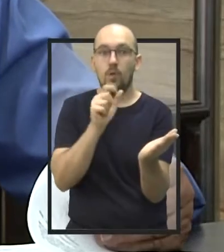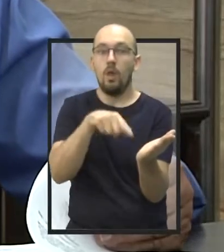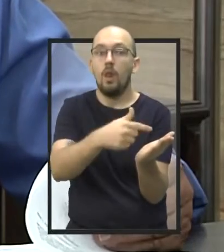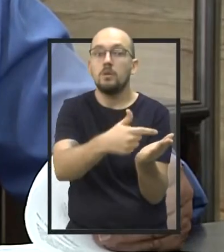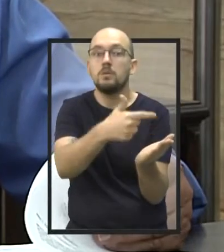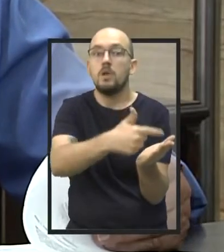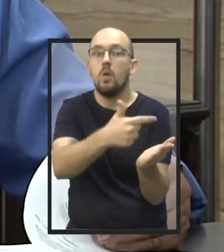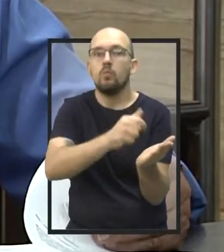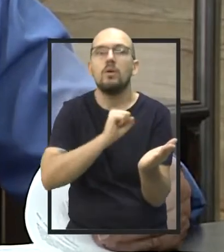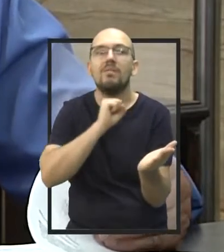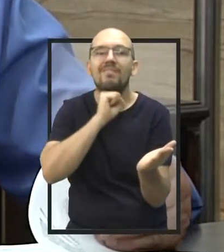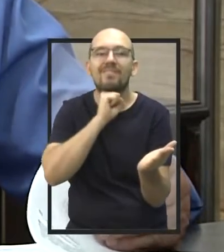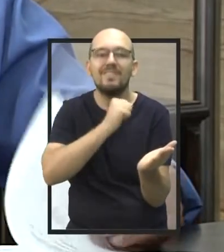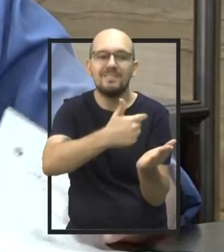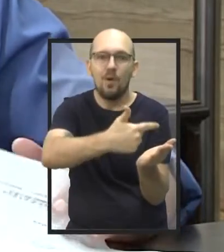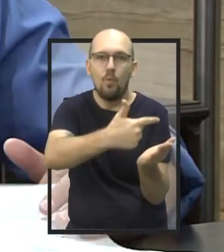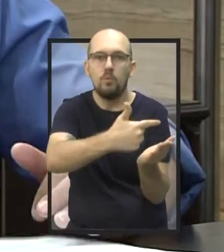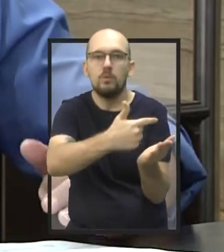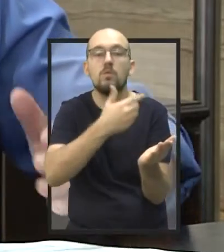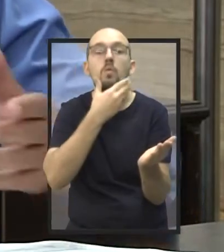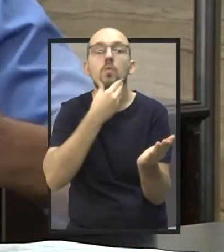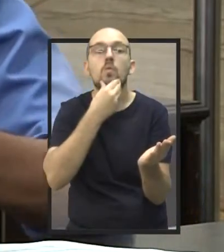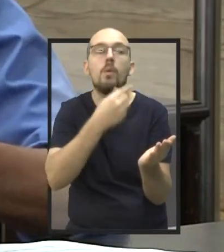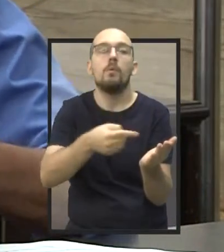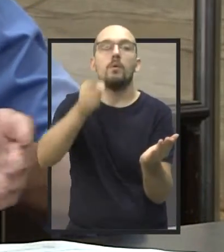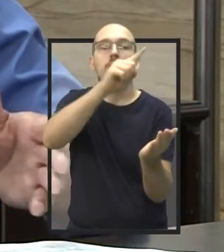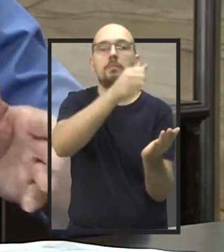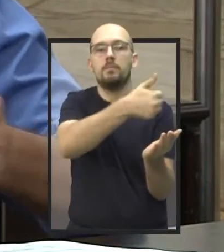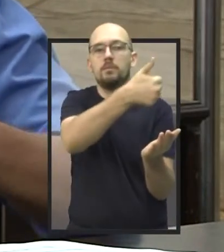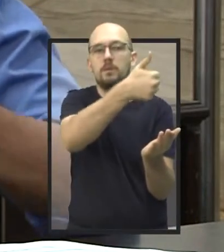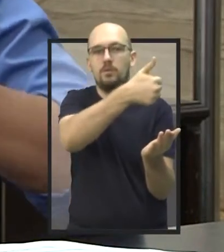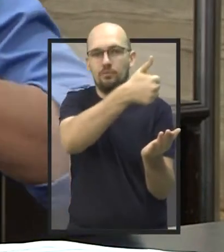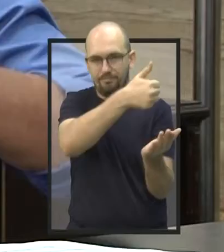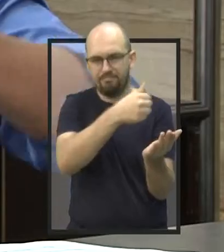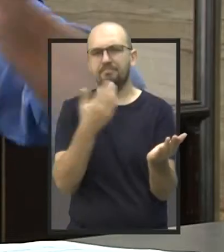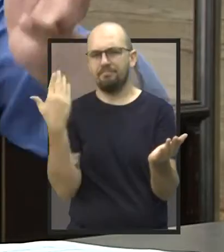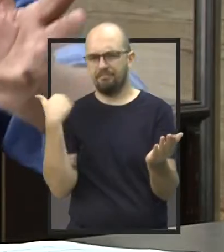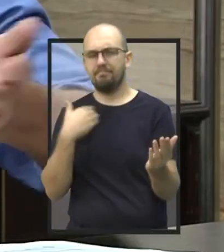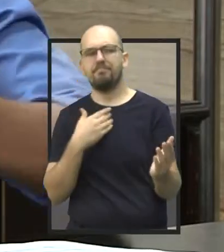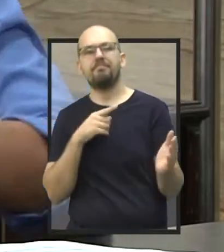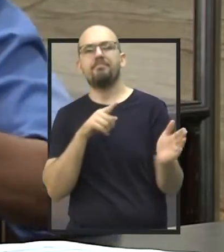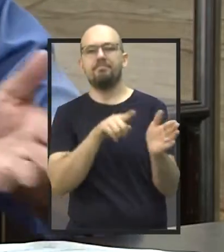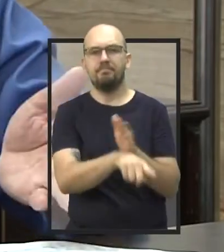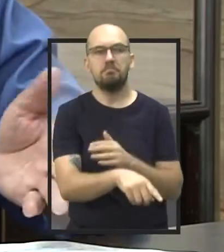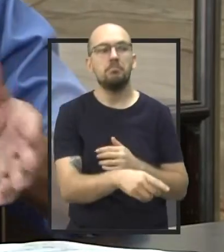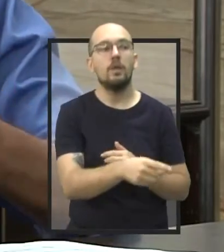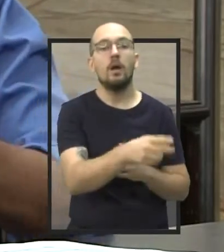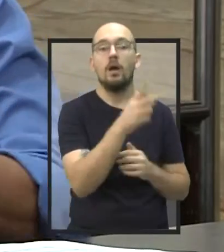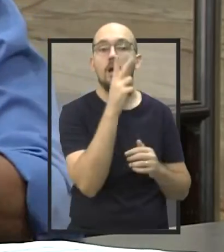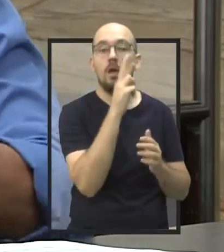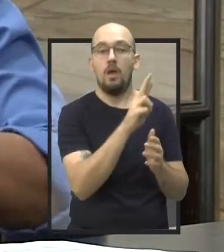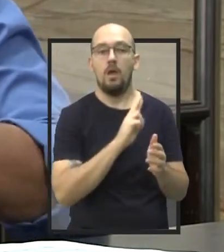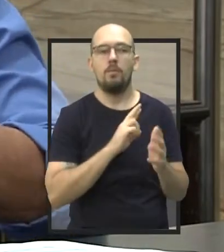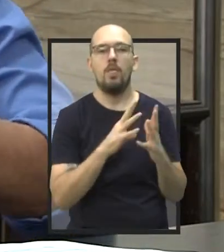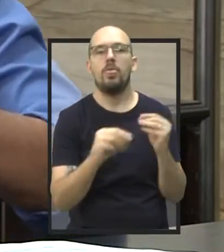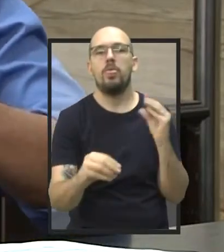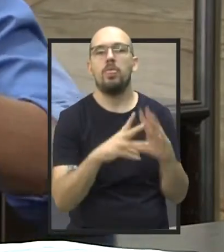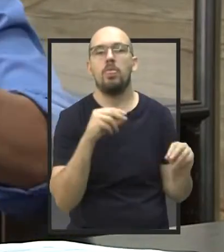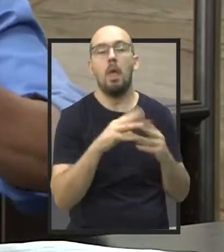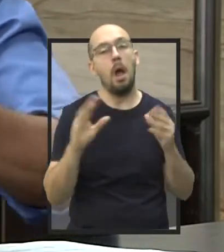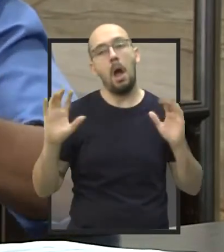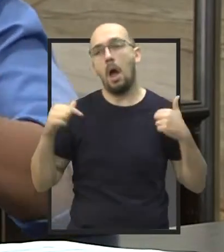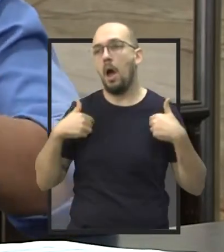ela era abaixo do secretário. E ela responde aqui umas respostas evasivas, dizendo de que o